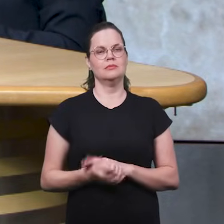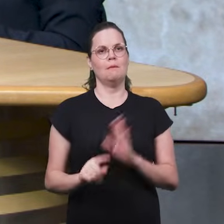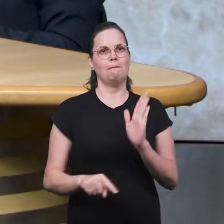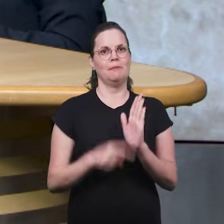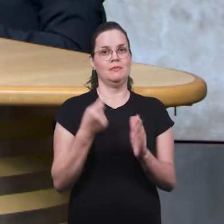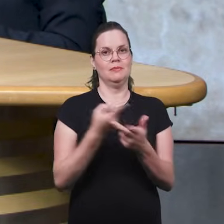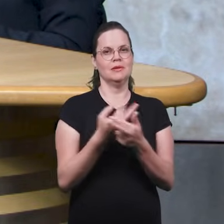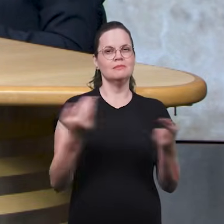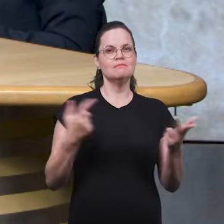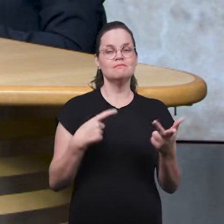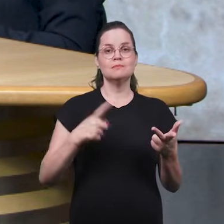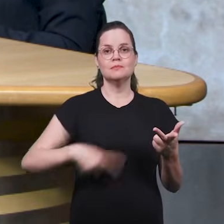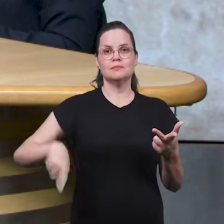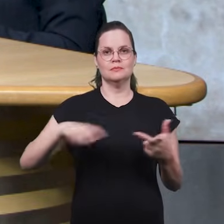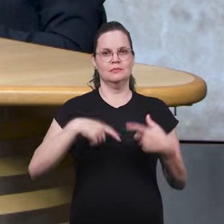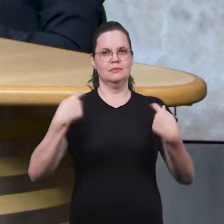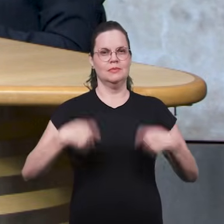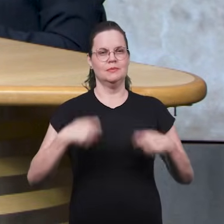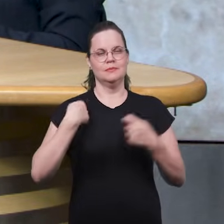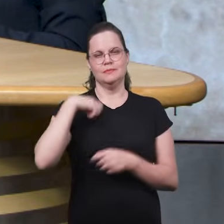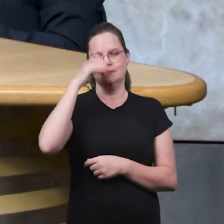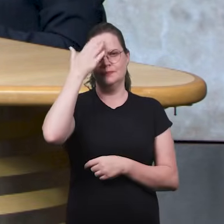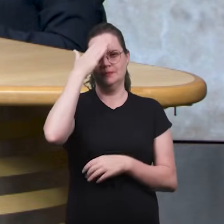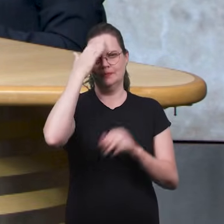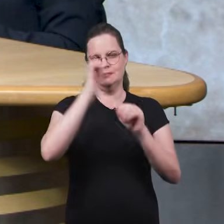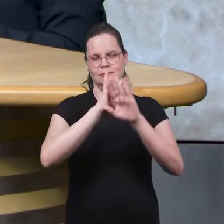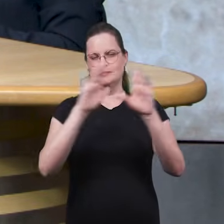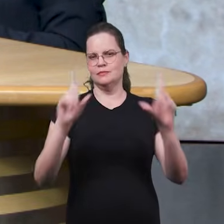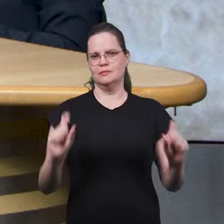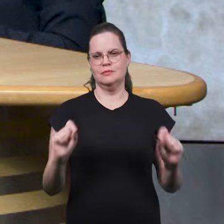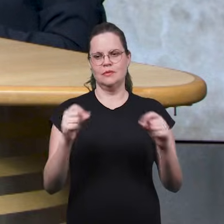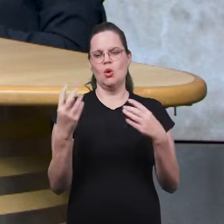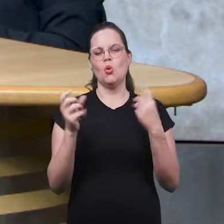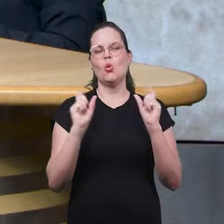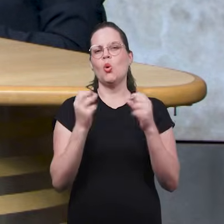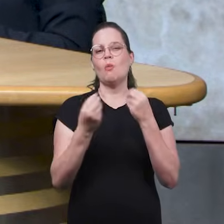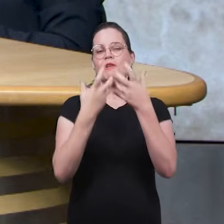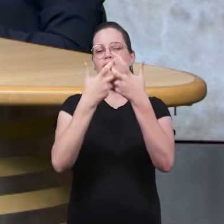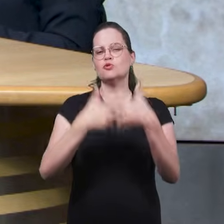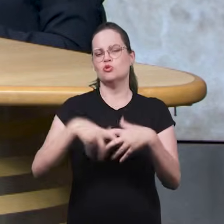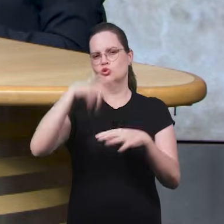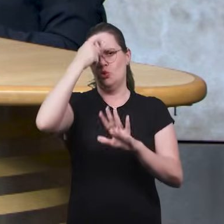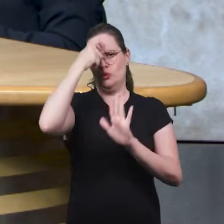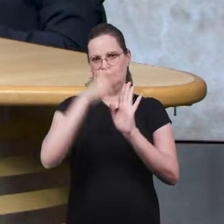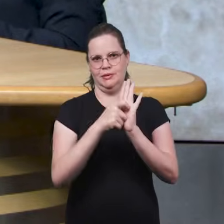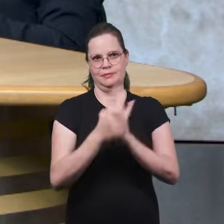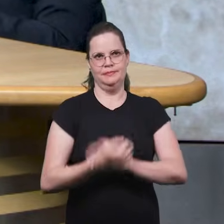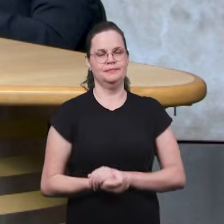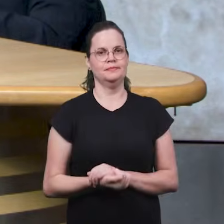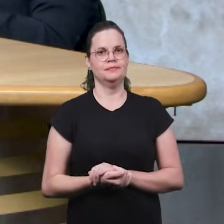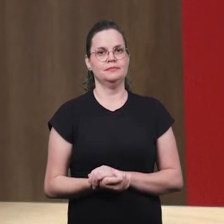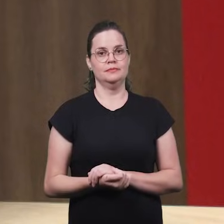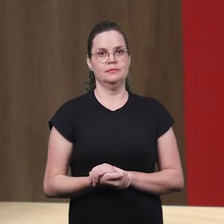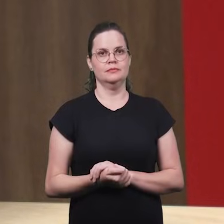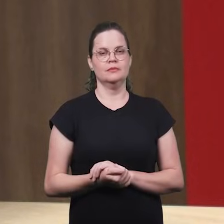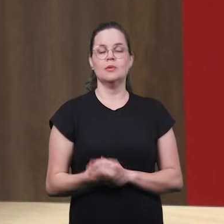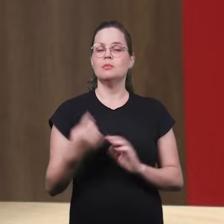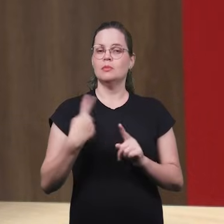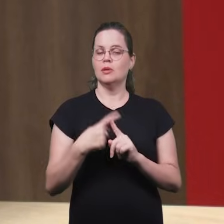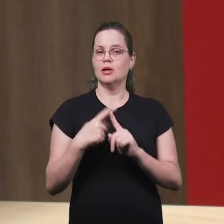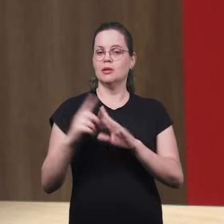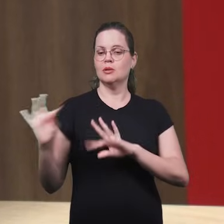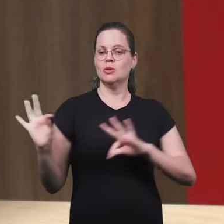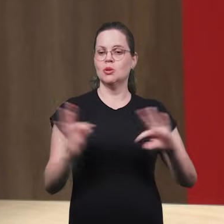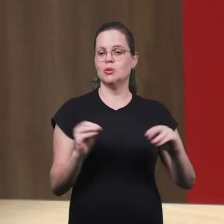A primeira coisa que é necessário entender é a lógica da inteligência artificial. E aí todo mundo pode